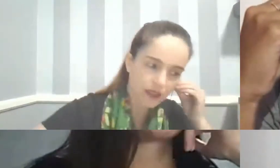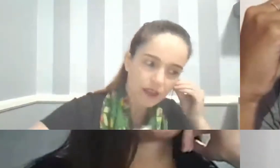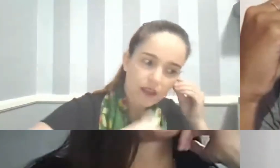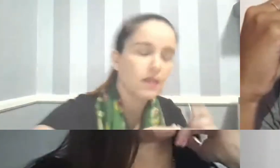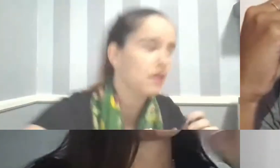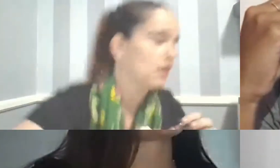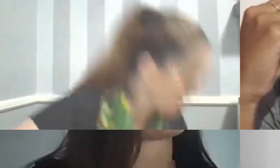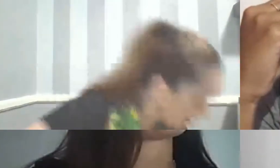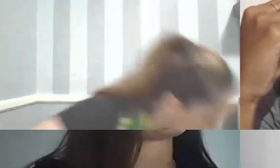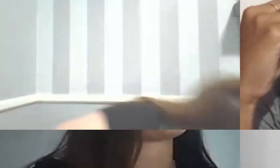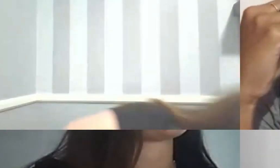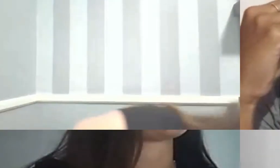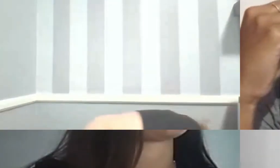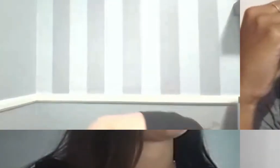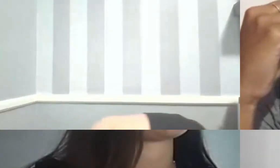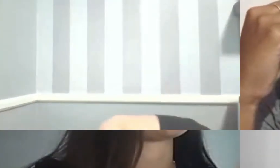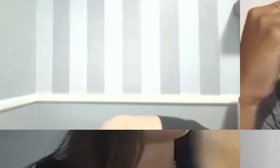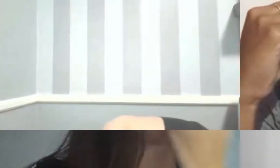caiu, peraí.